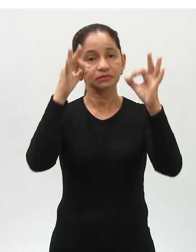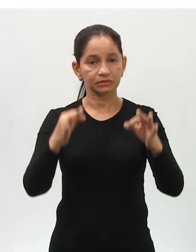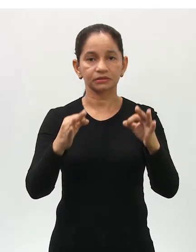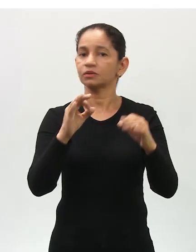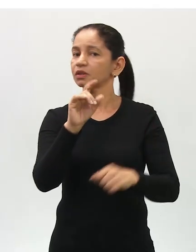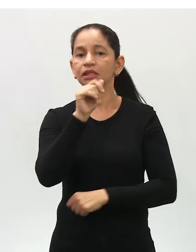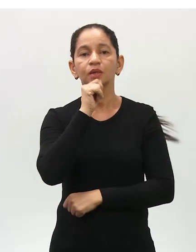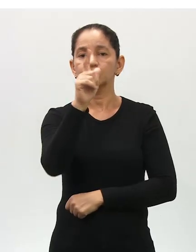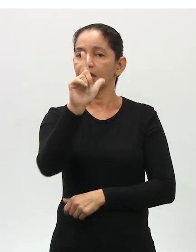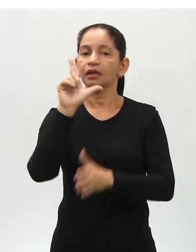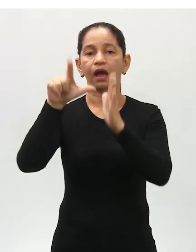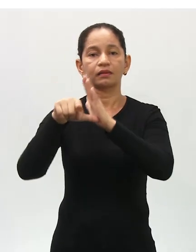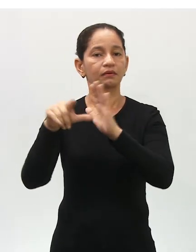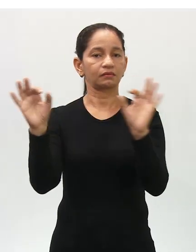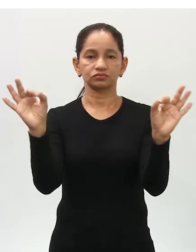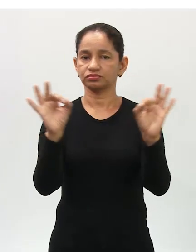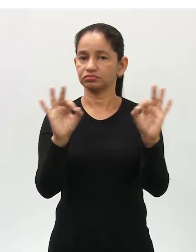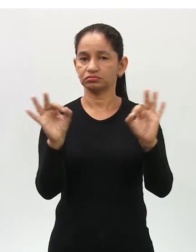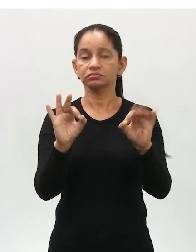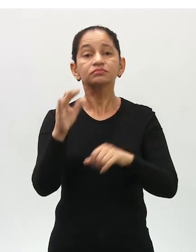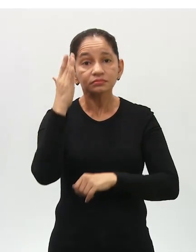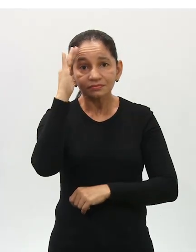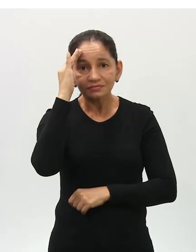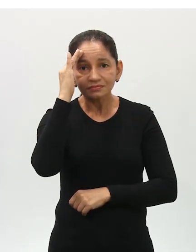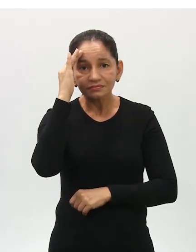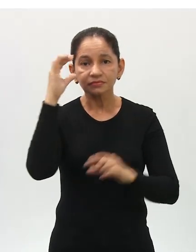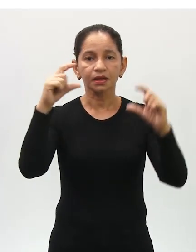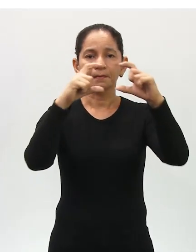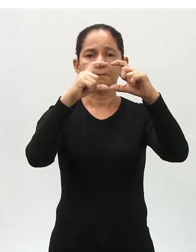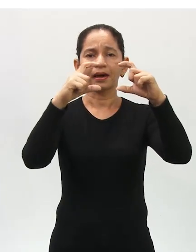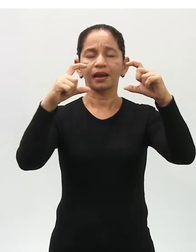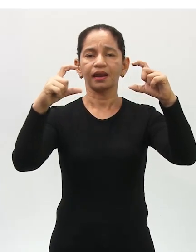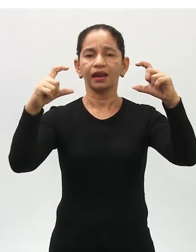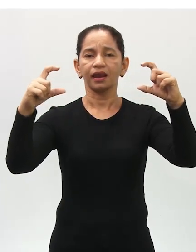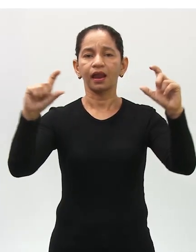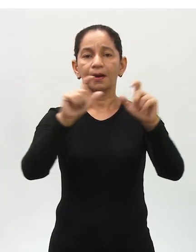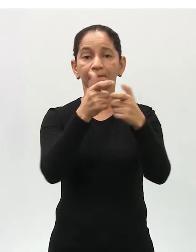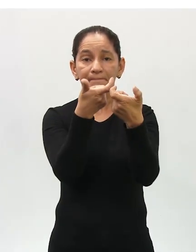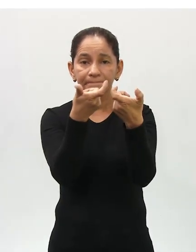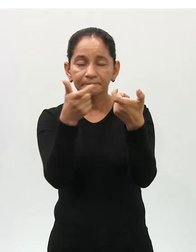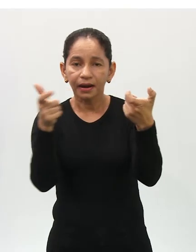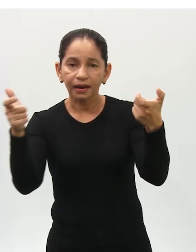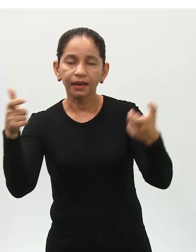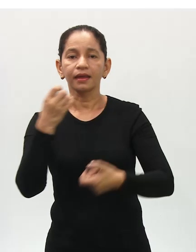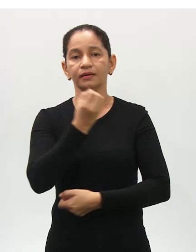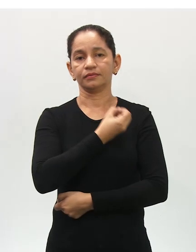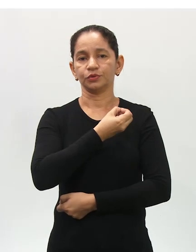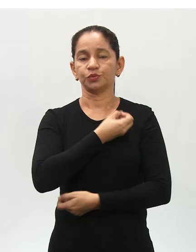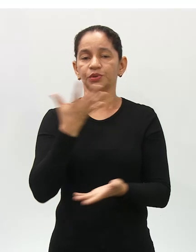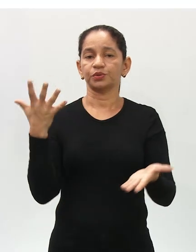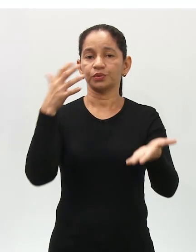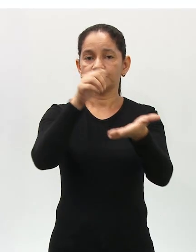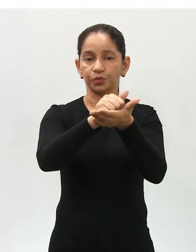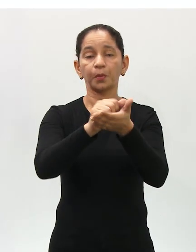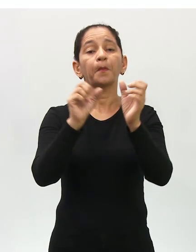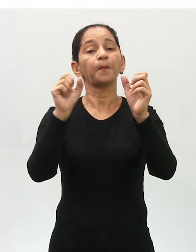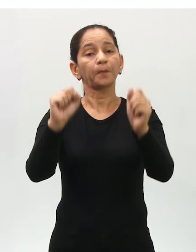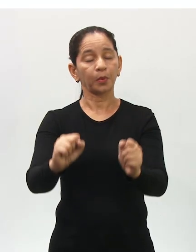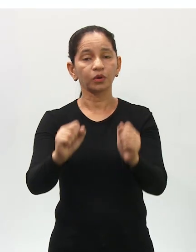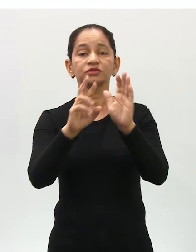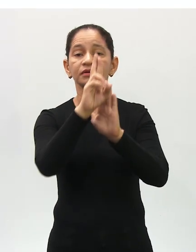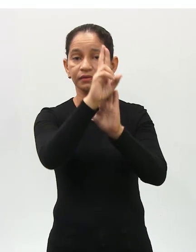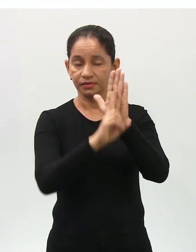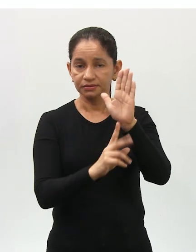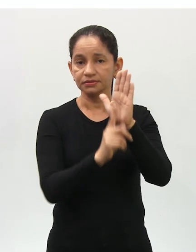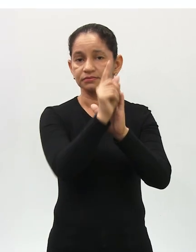sem atraso. Tá? Então aqui a gente vê o cadastro, né, a classificação da receita completa. Então as receitas podem